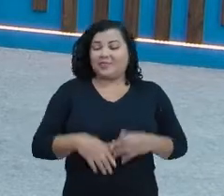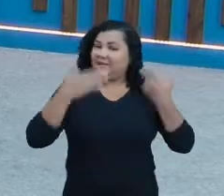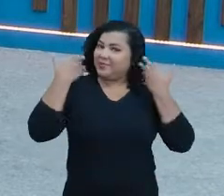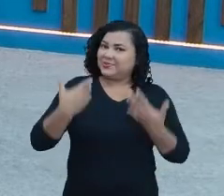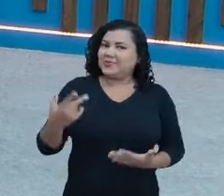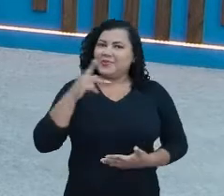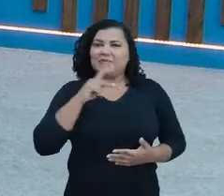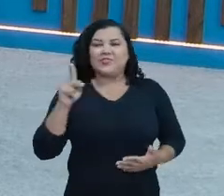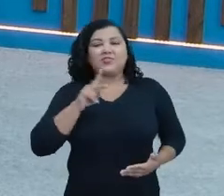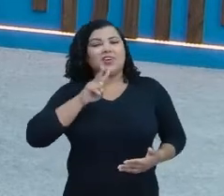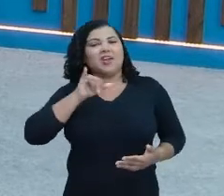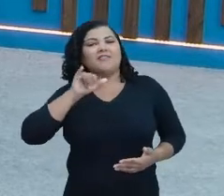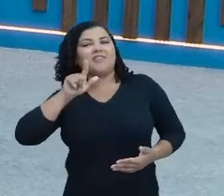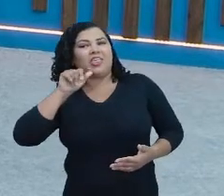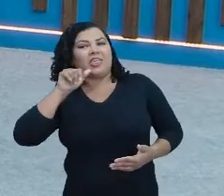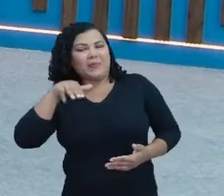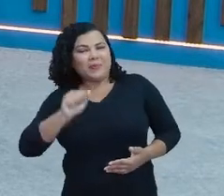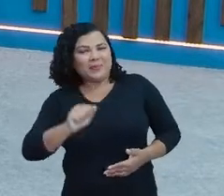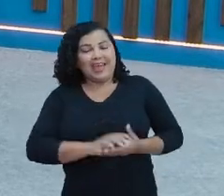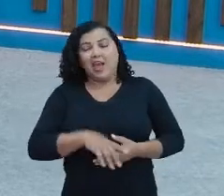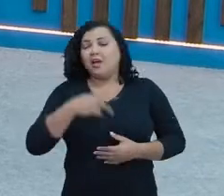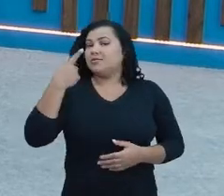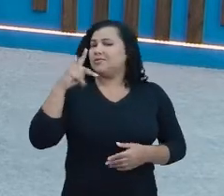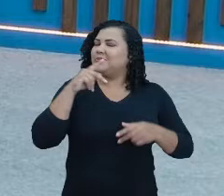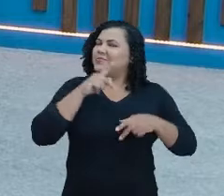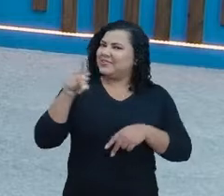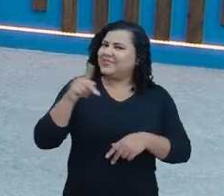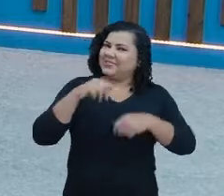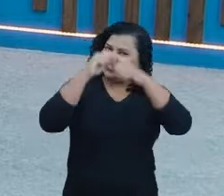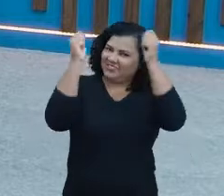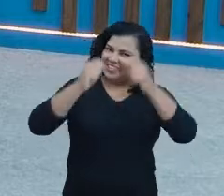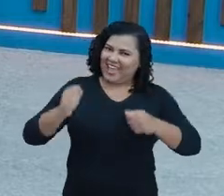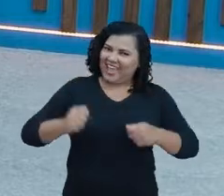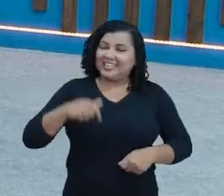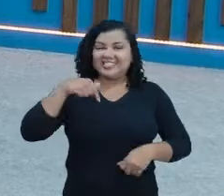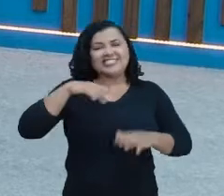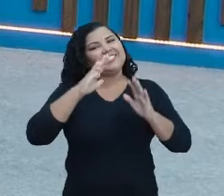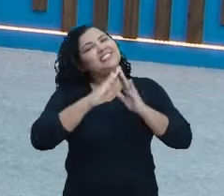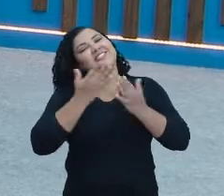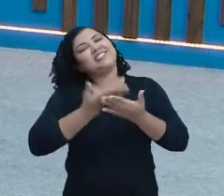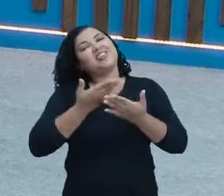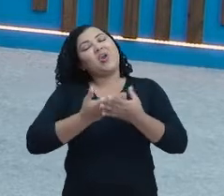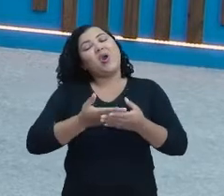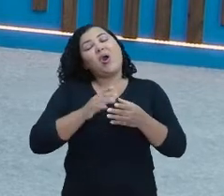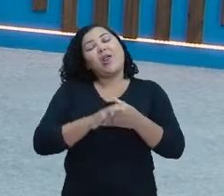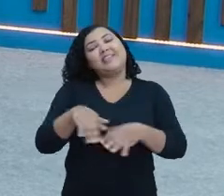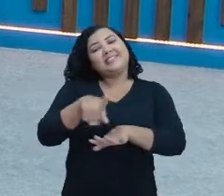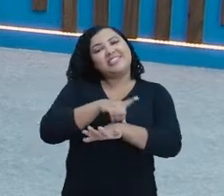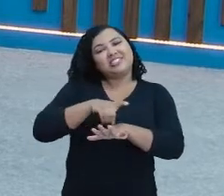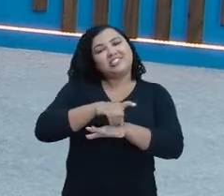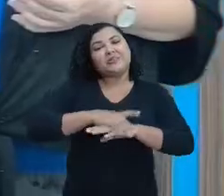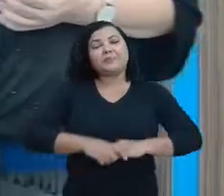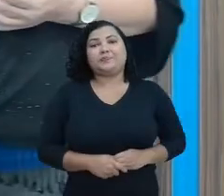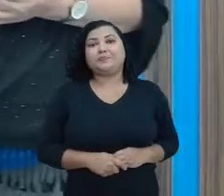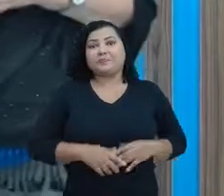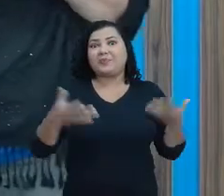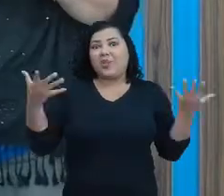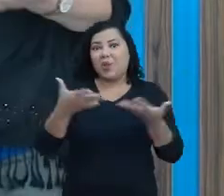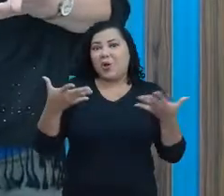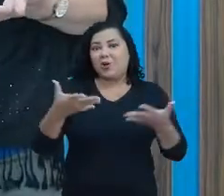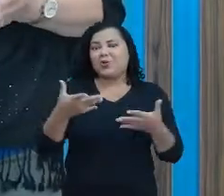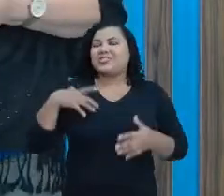Sou a professora Vilma, sua professora de arte da Escola Digital, e hoje a gente vai fazer uma aula